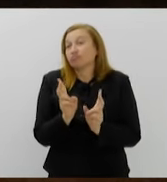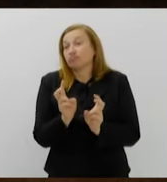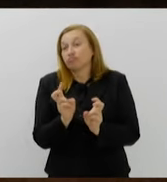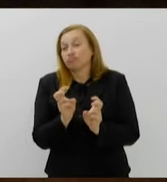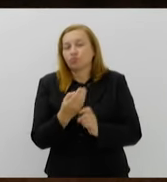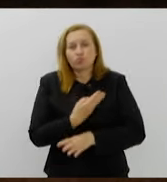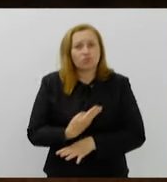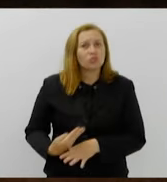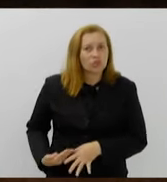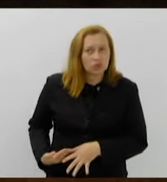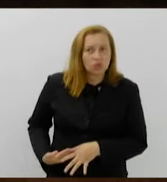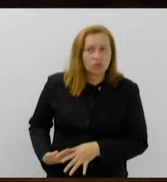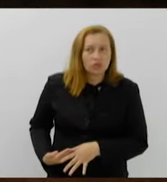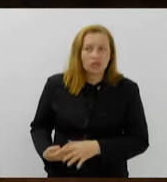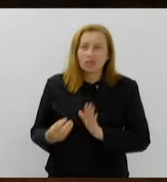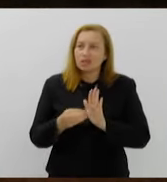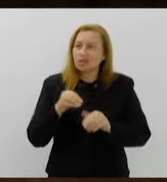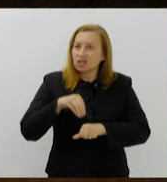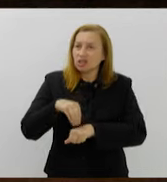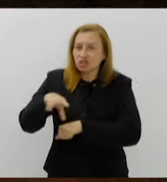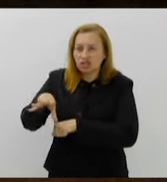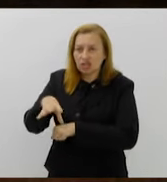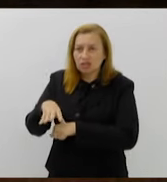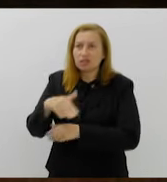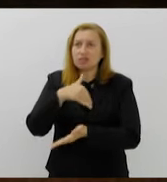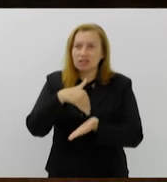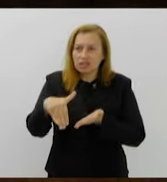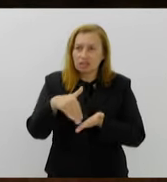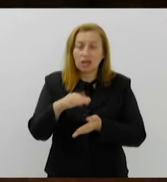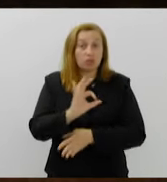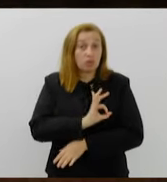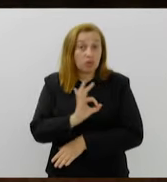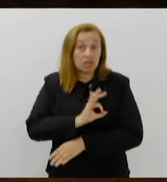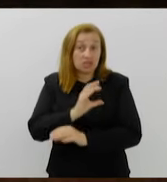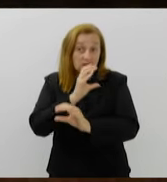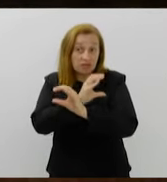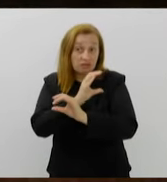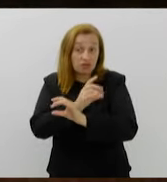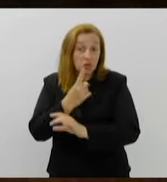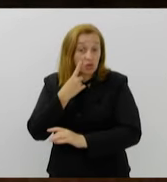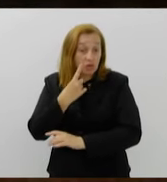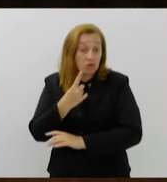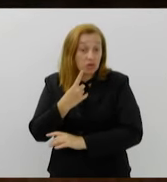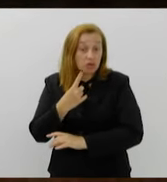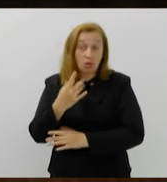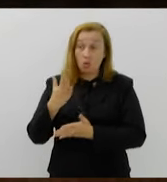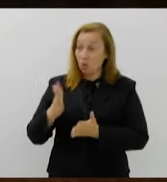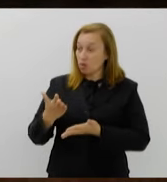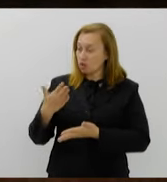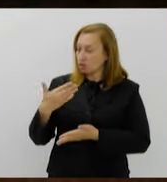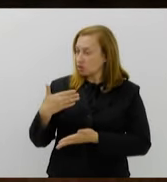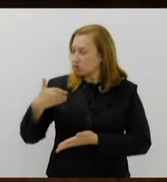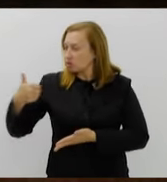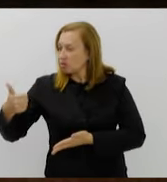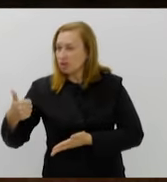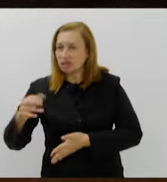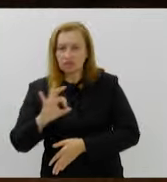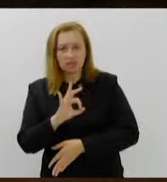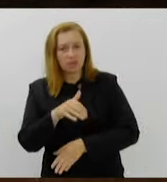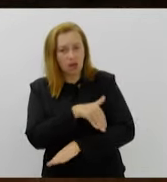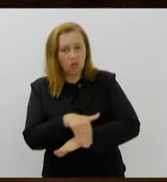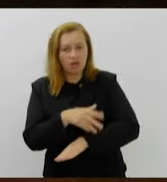governador né fazer a indicação do secretário de polícia civil e a gente abordado na rua hoje dizendo